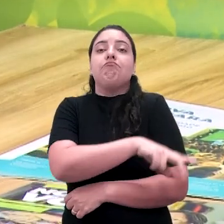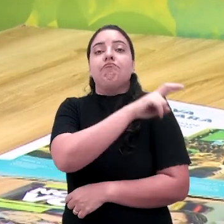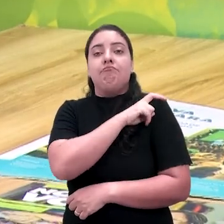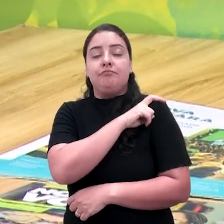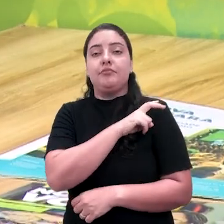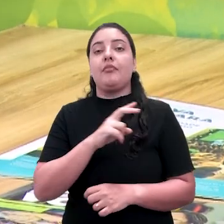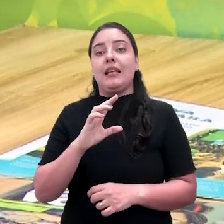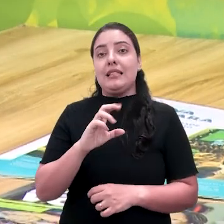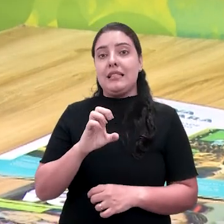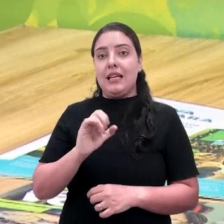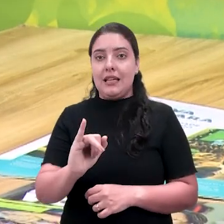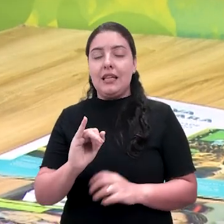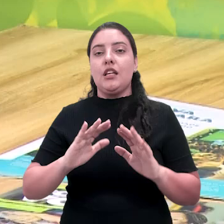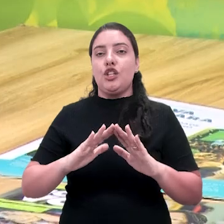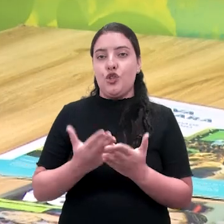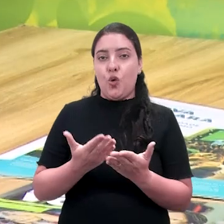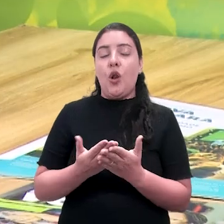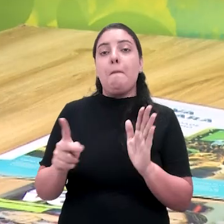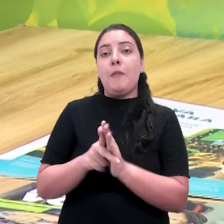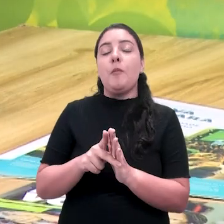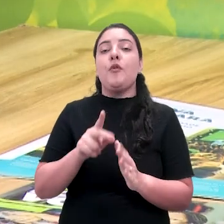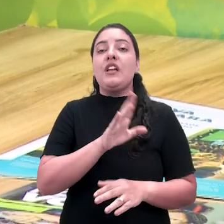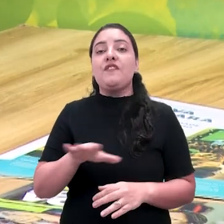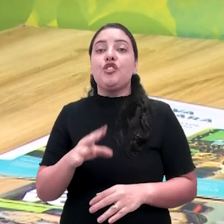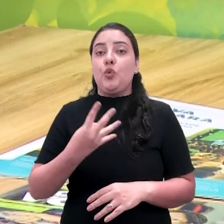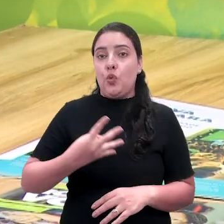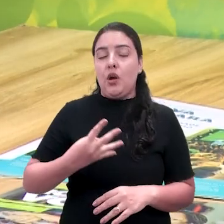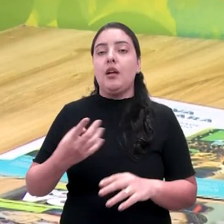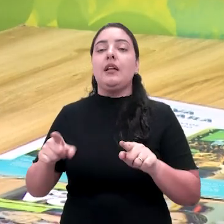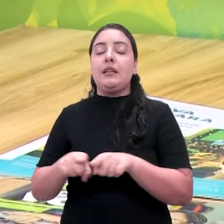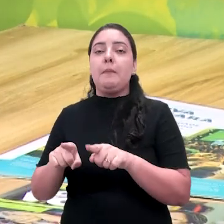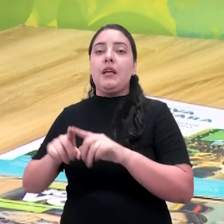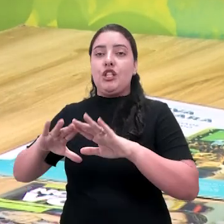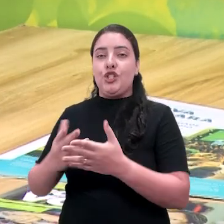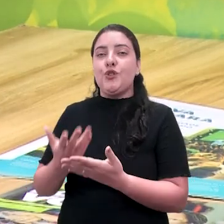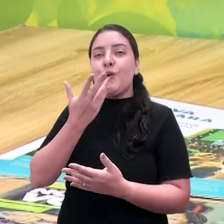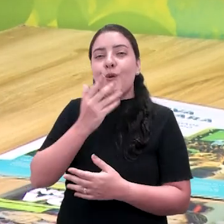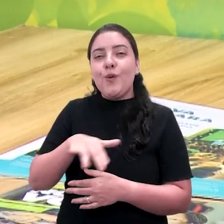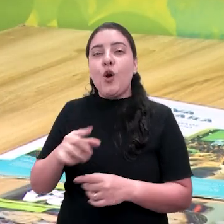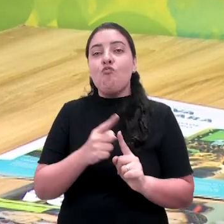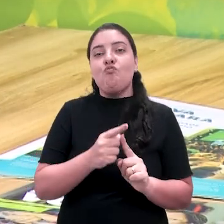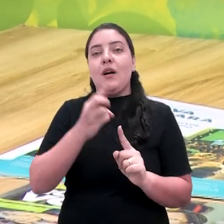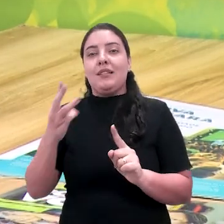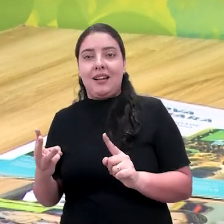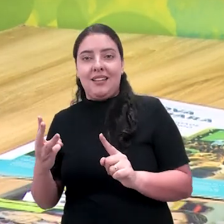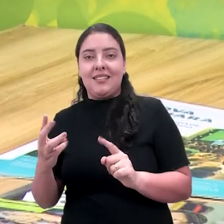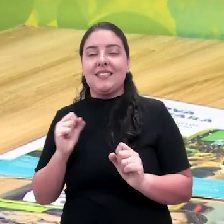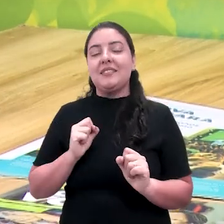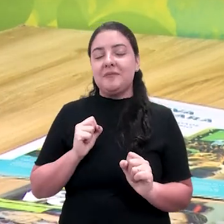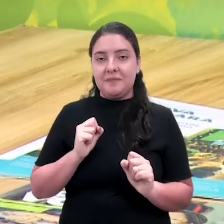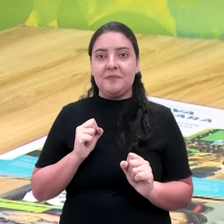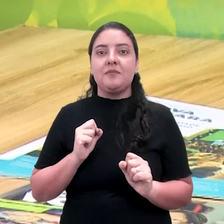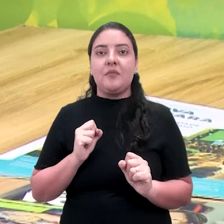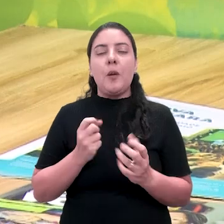SEI, que atende infantil 4. E atendo a creche parceira, que atende infantil 1 ao 3. Nossa, é